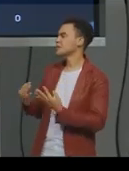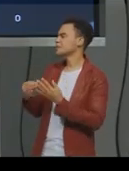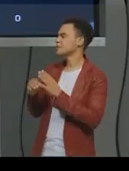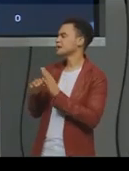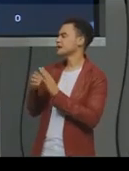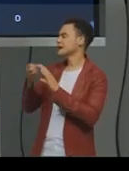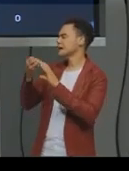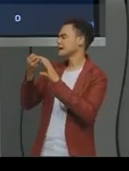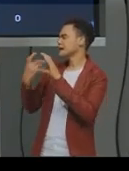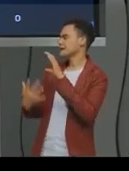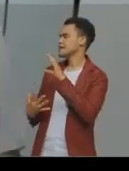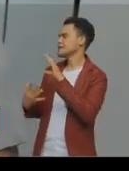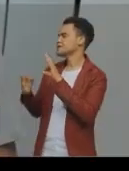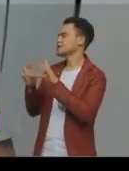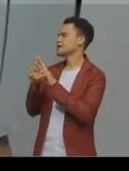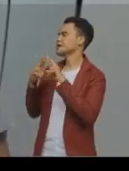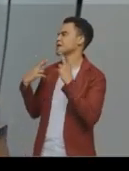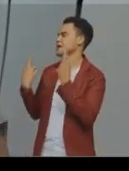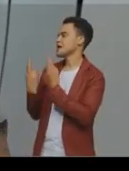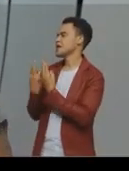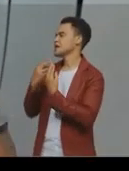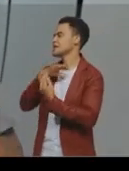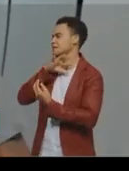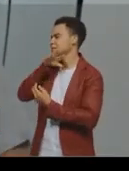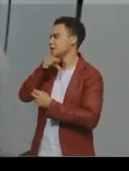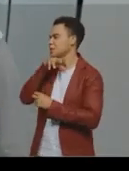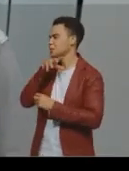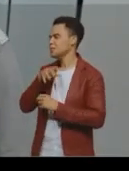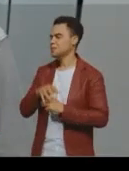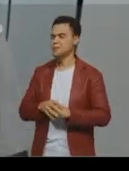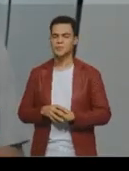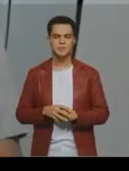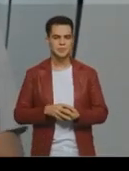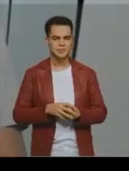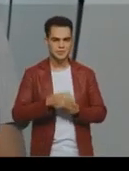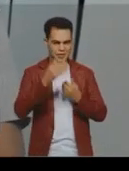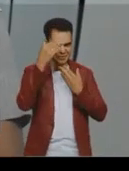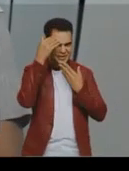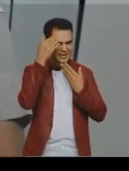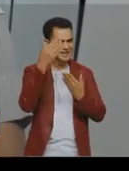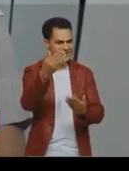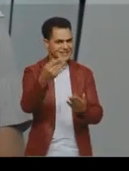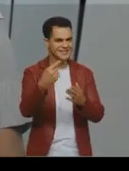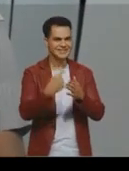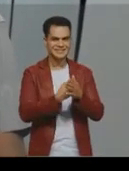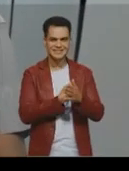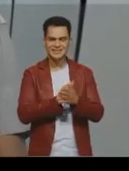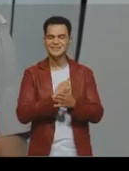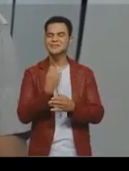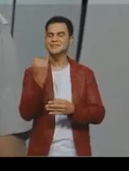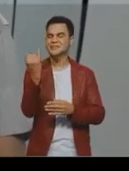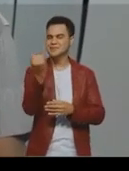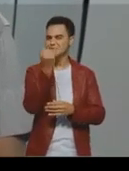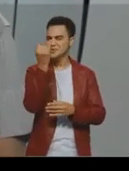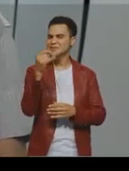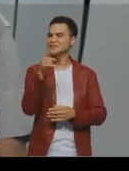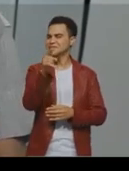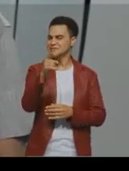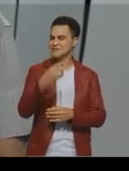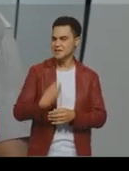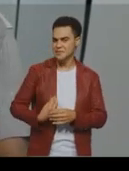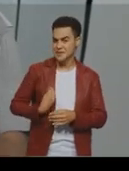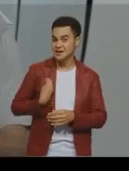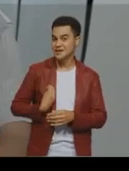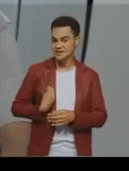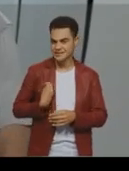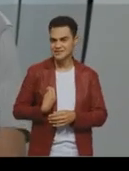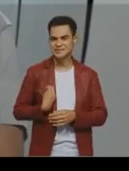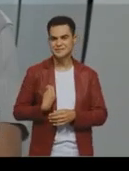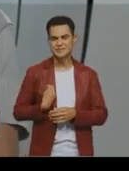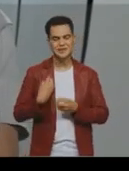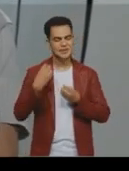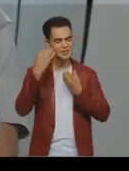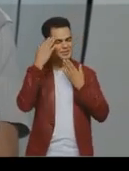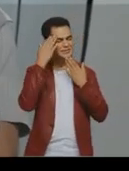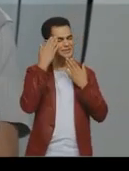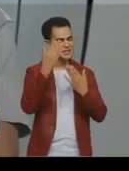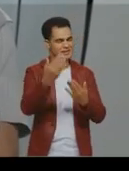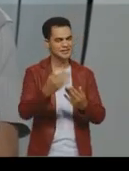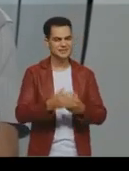animal? Bom, obrigado por sua pergunta. Primeiramente, é muito importante a participação de vocês, fico grato por